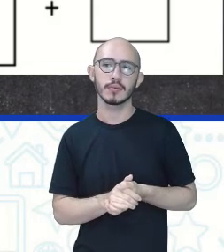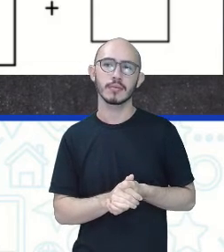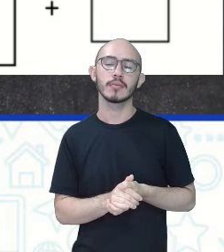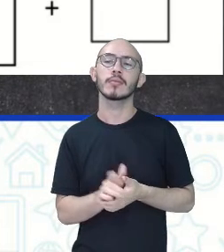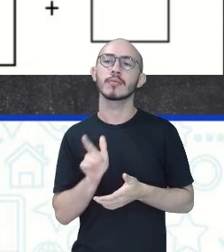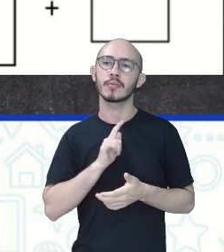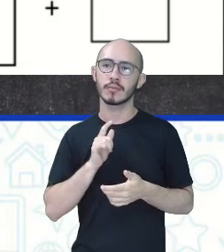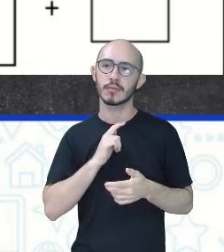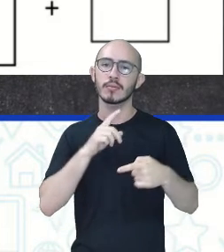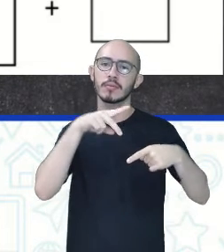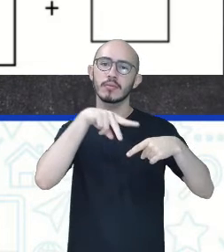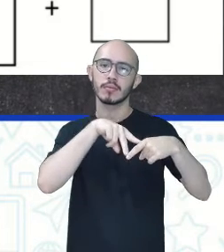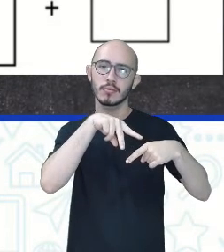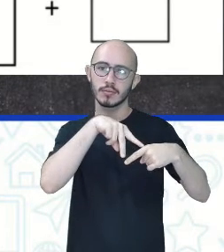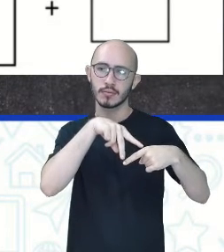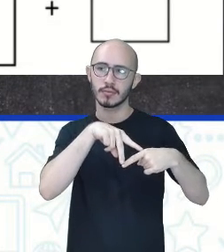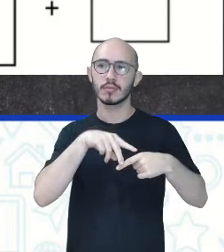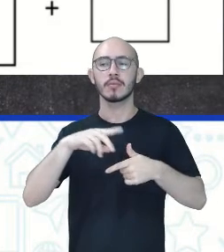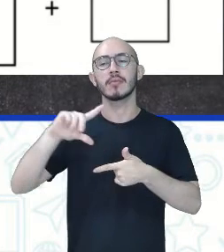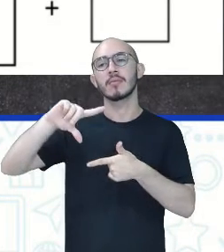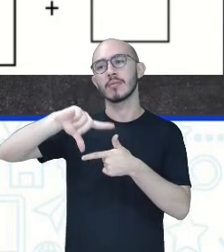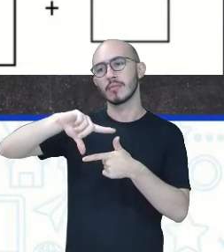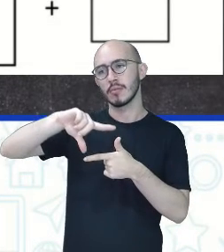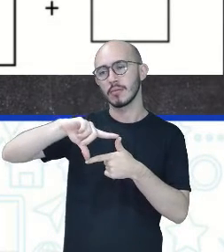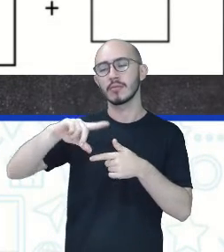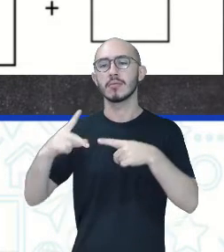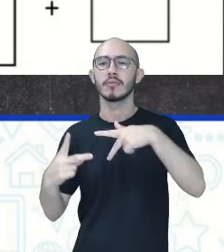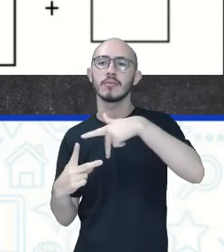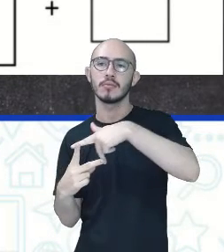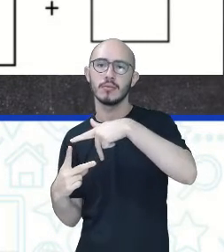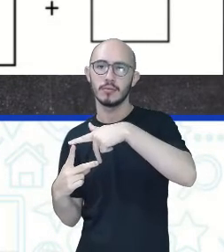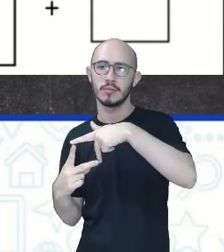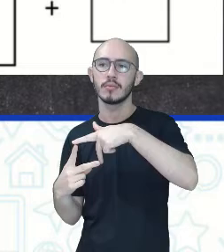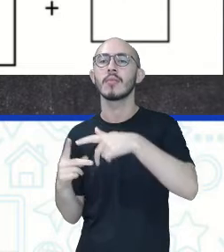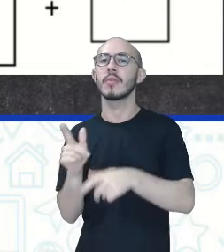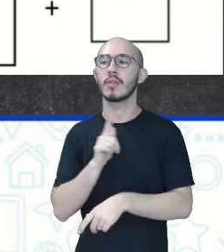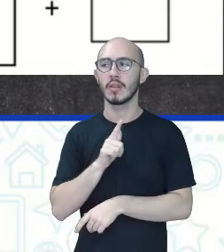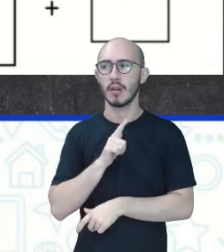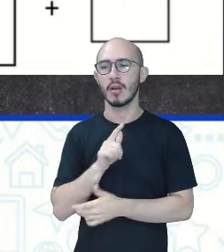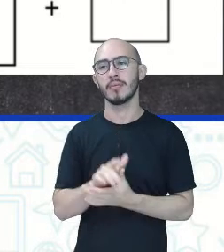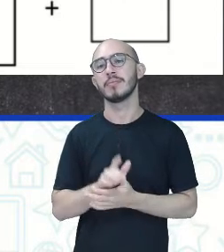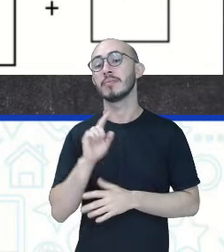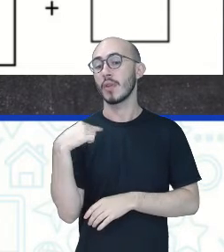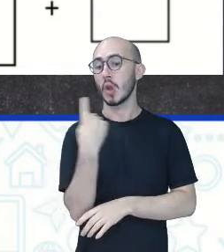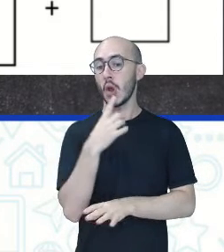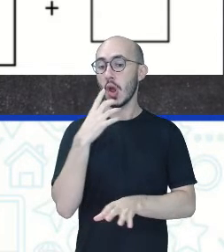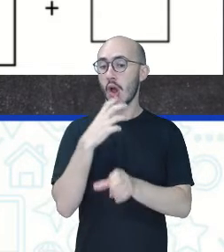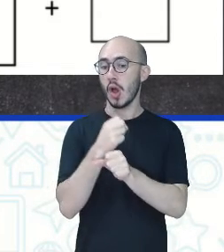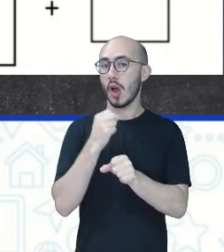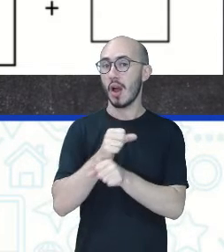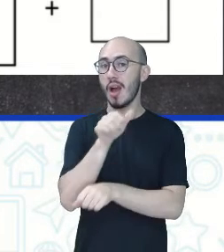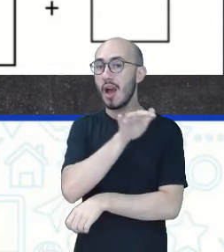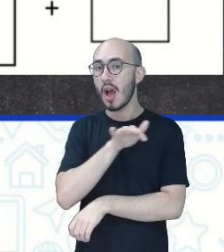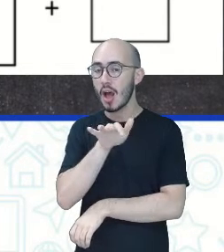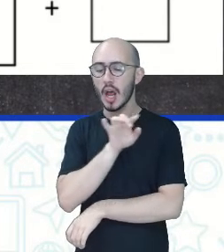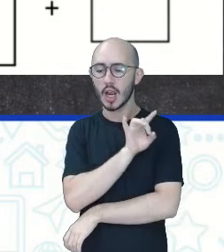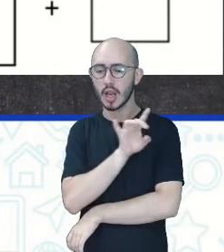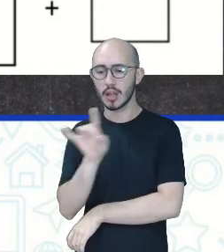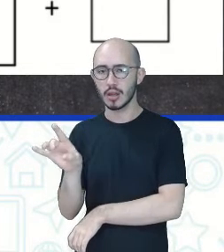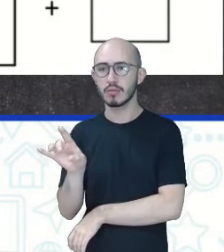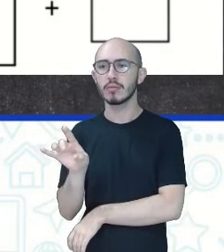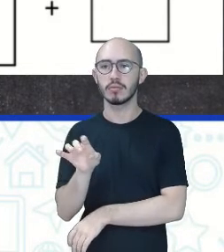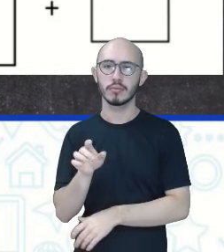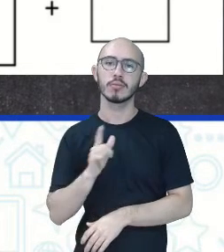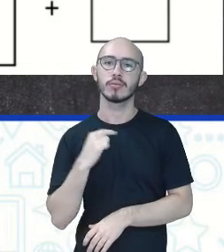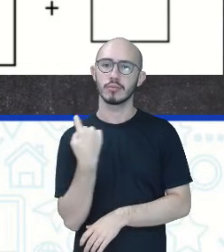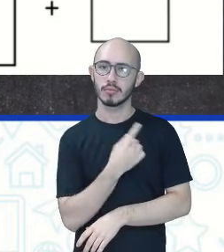um triângulo, em um retângulo e em um quadrado, tá bom? Quando a gente calcular a área de cada uma dessas partes,